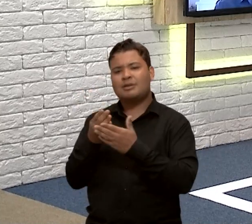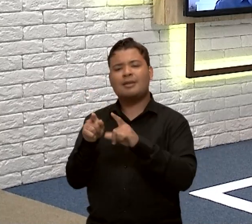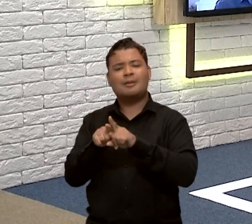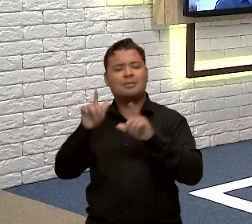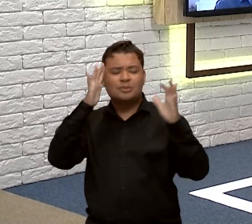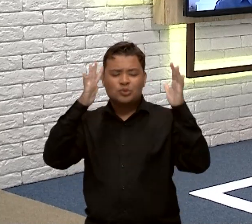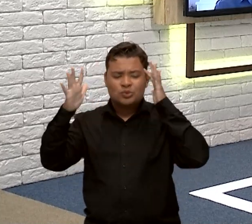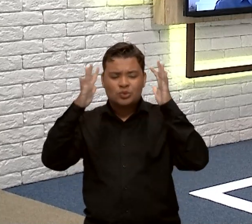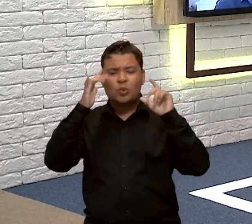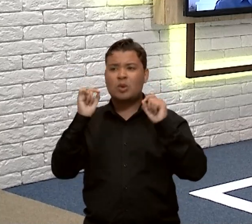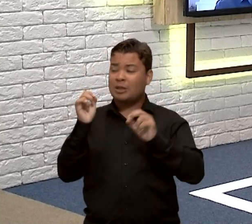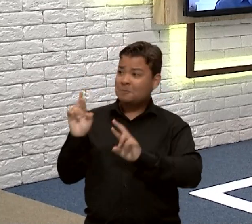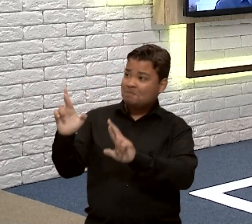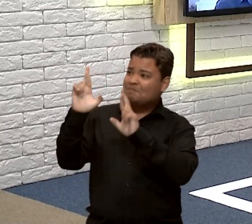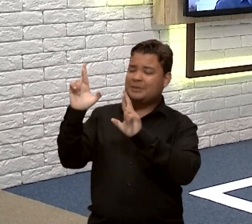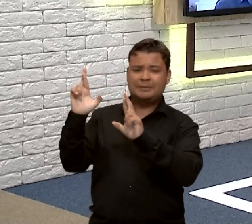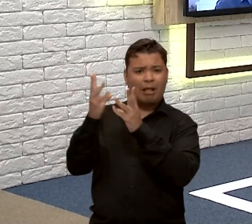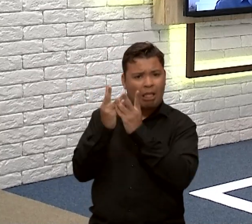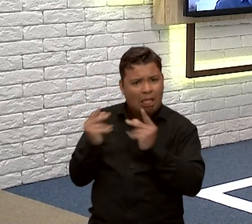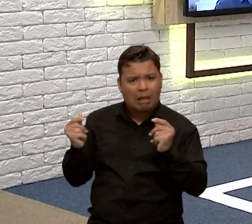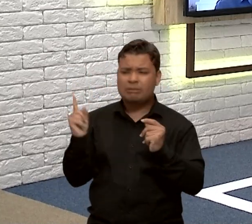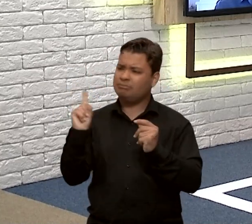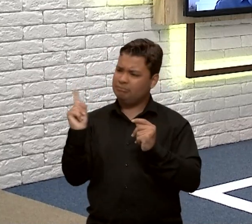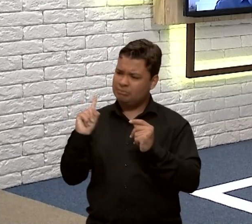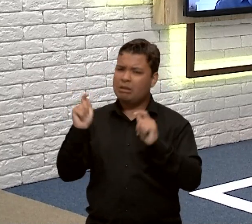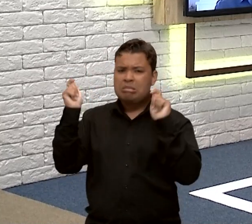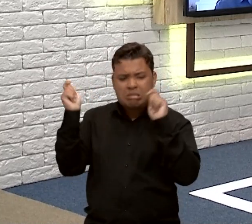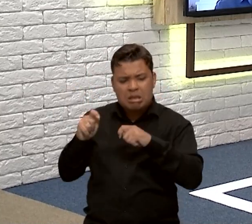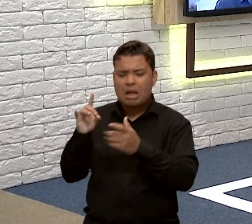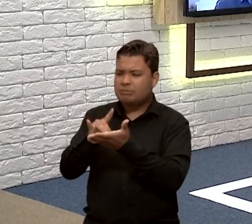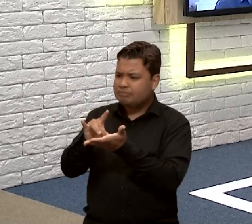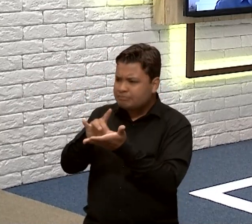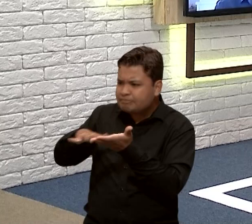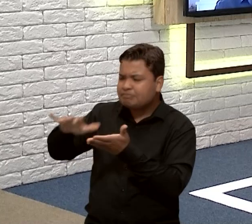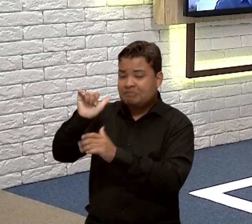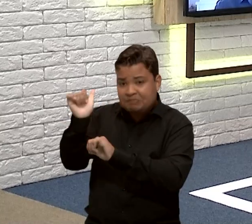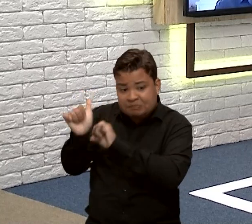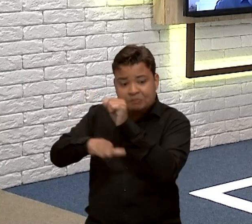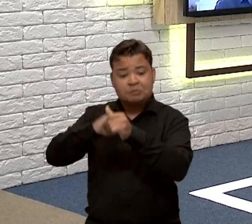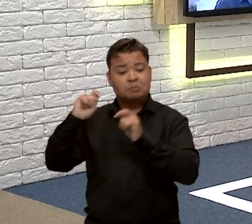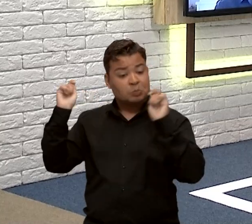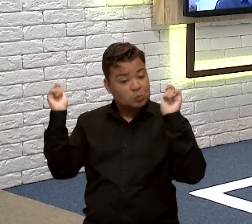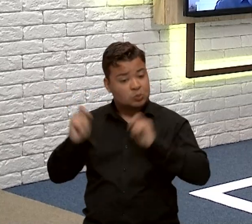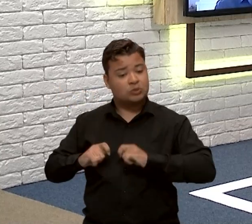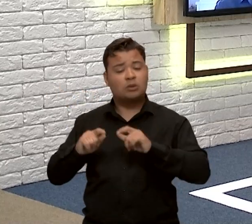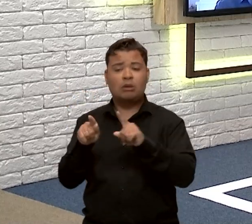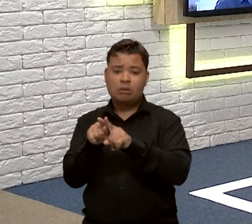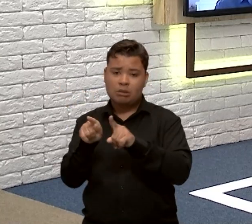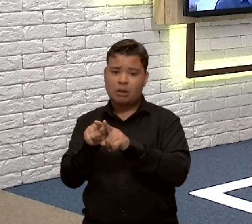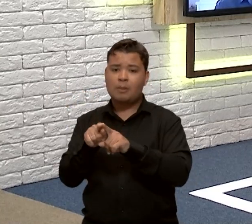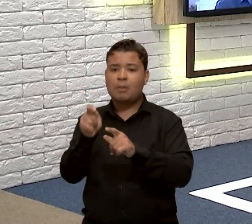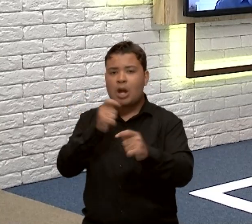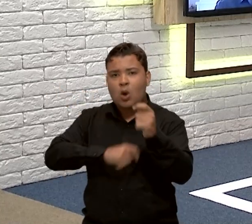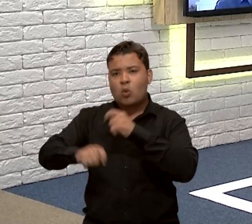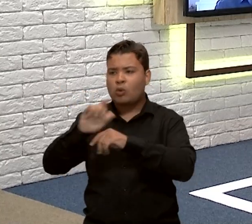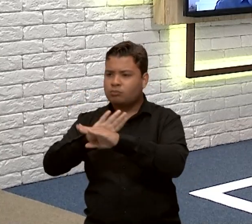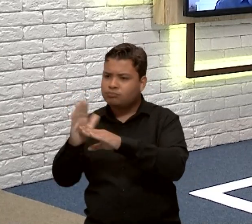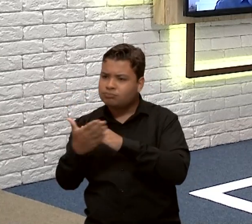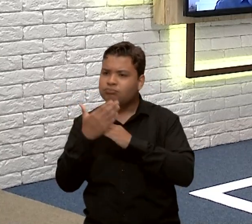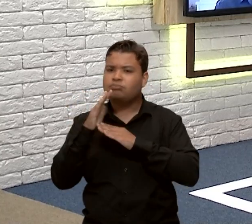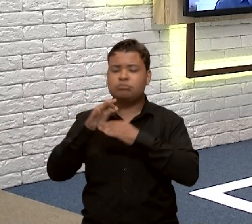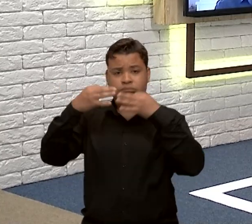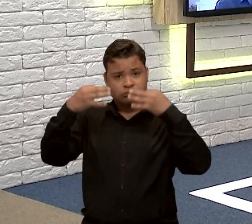não perder a esperança, que outra realidade é possível e a economia solidária tem muito a contribuir para a